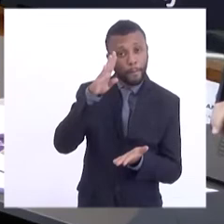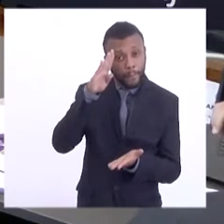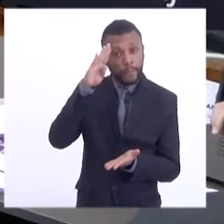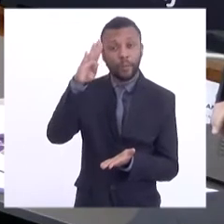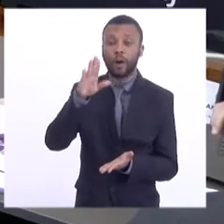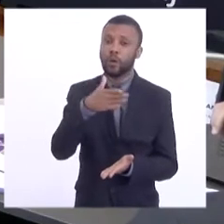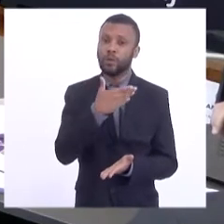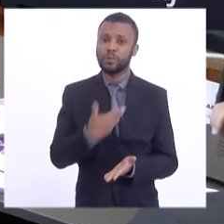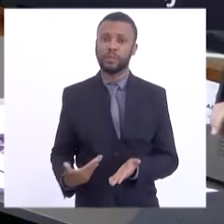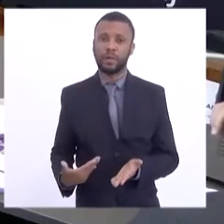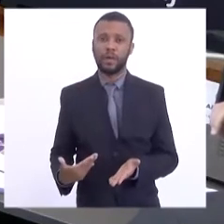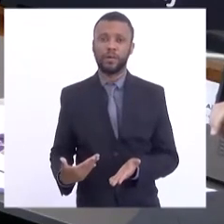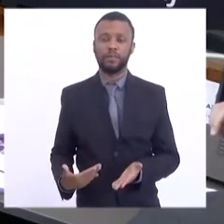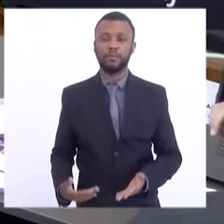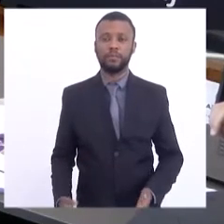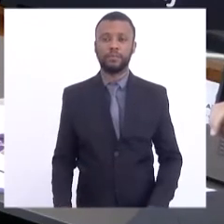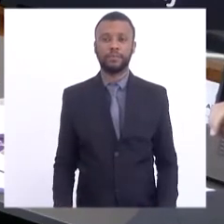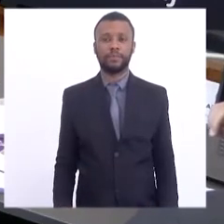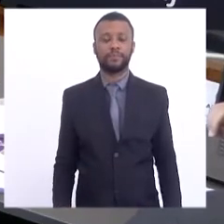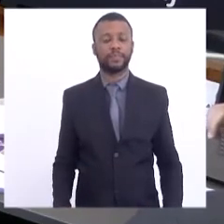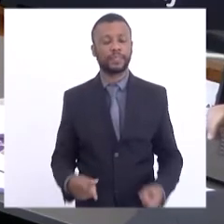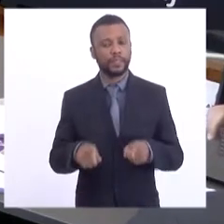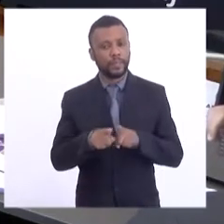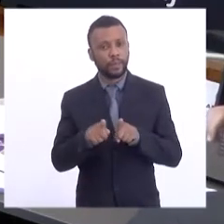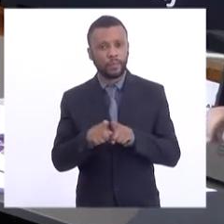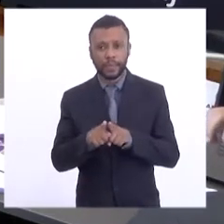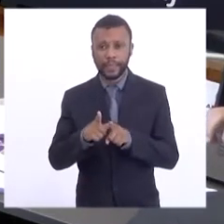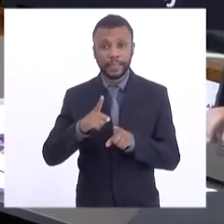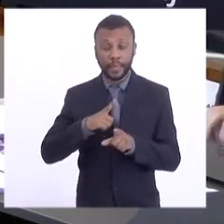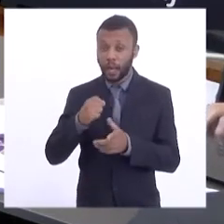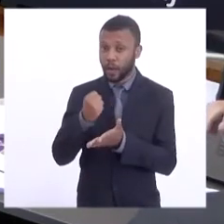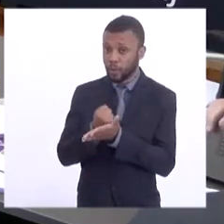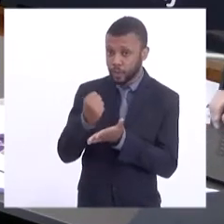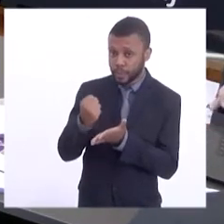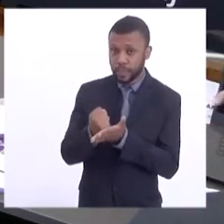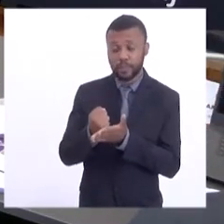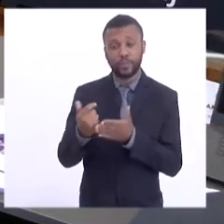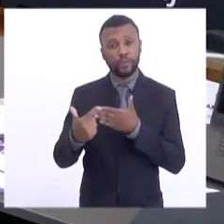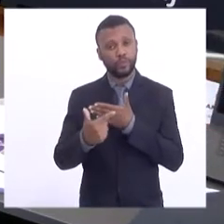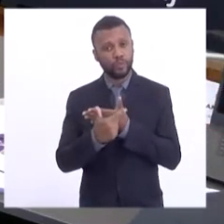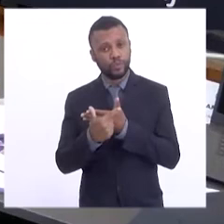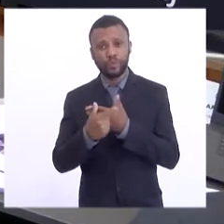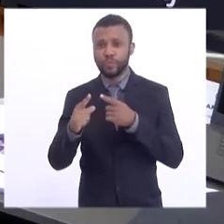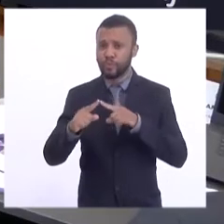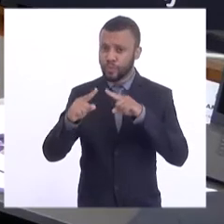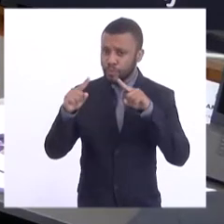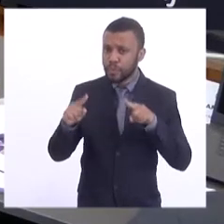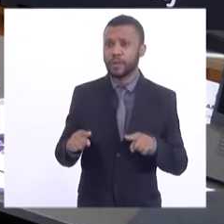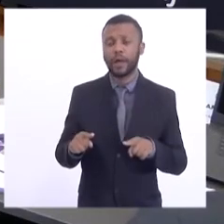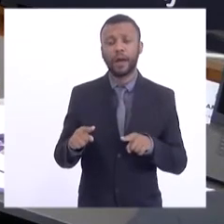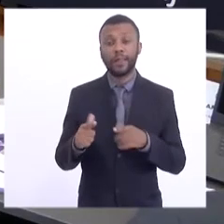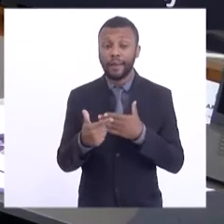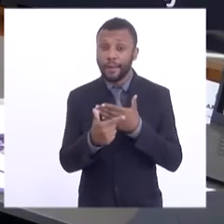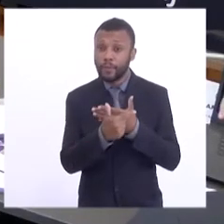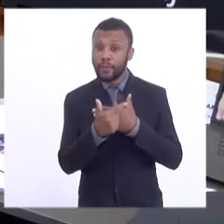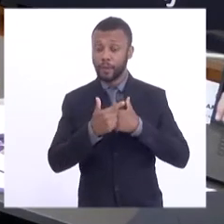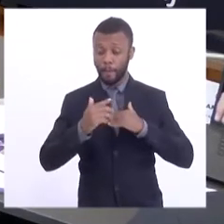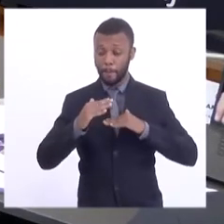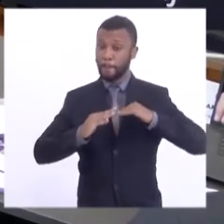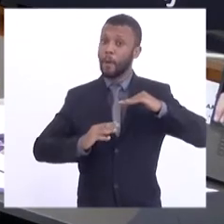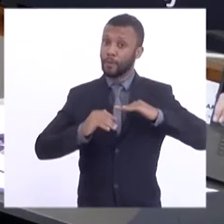que inclusive faço a gestão de pessoal que vocês tenham Quatro olho a função por carreira